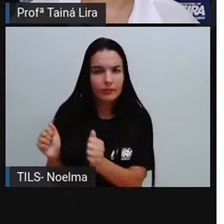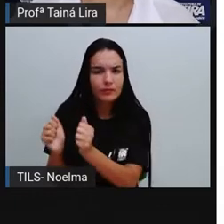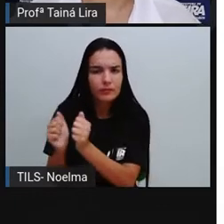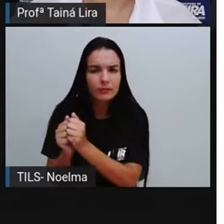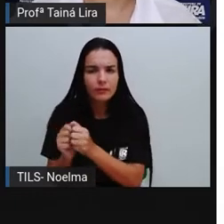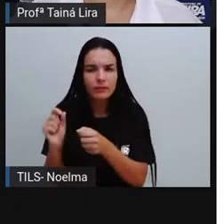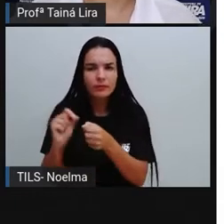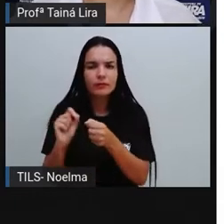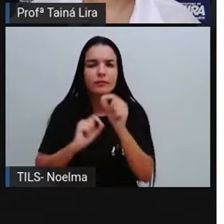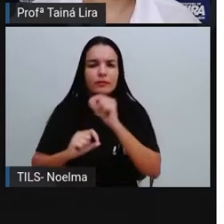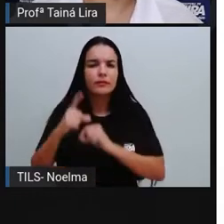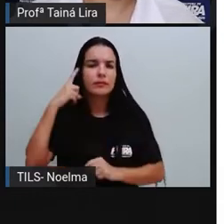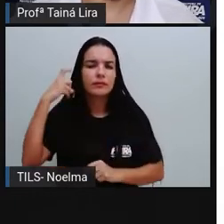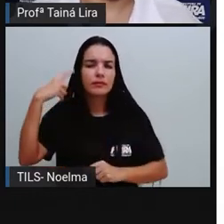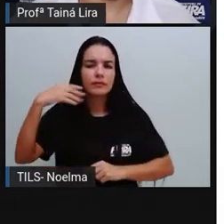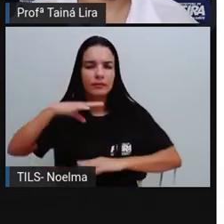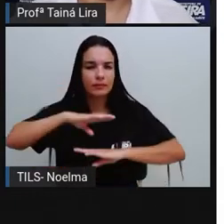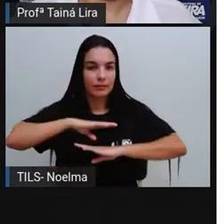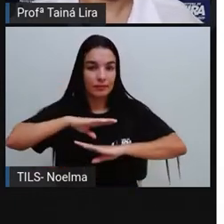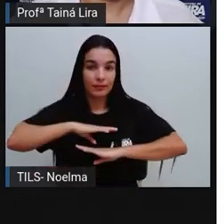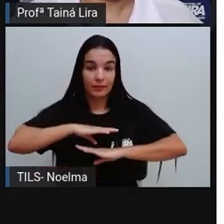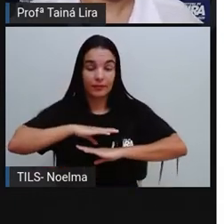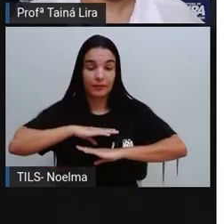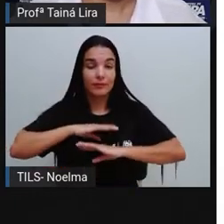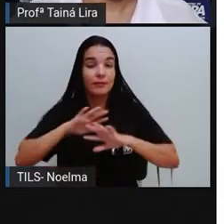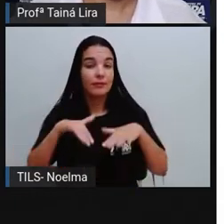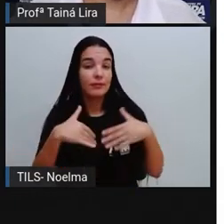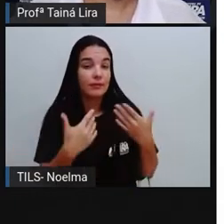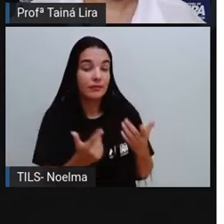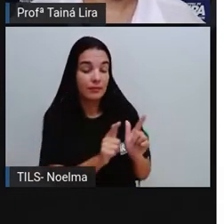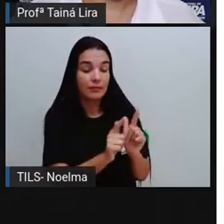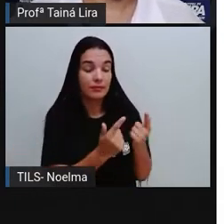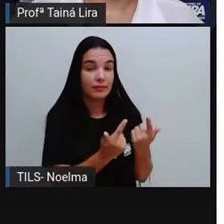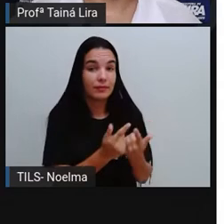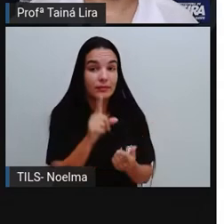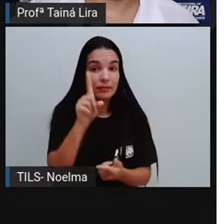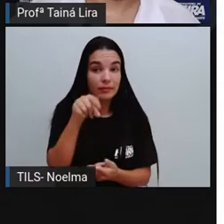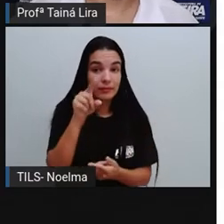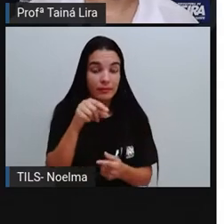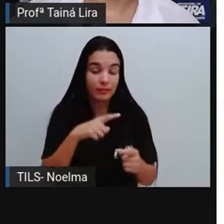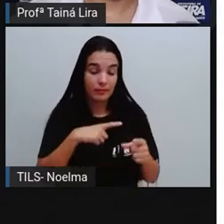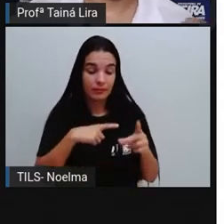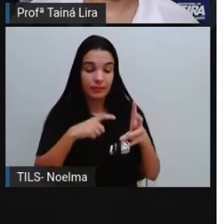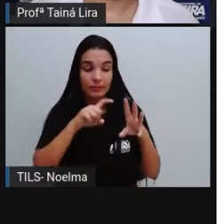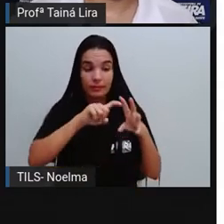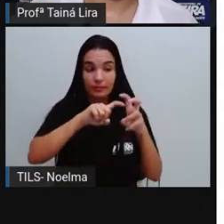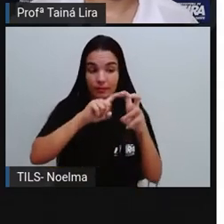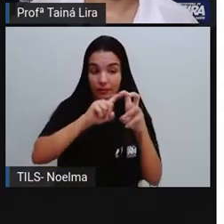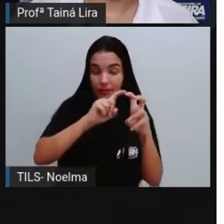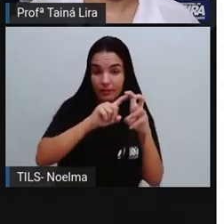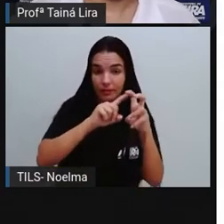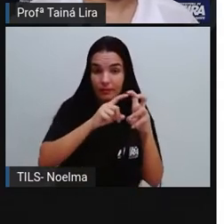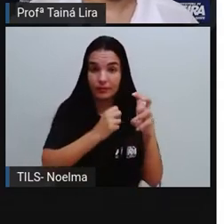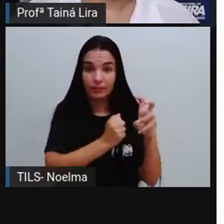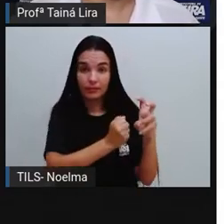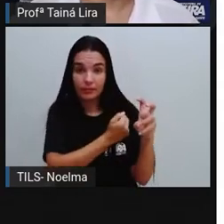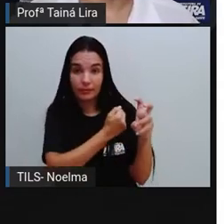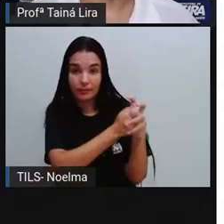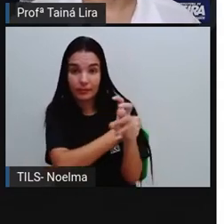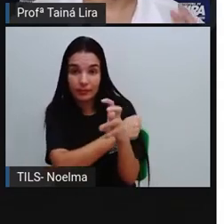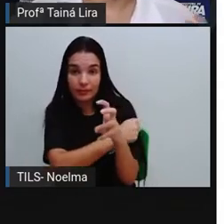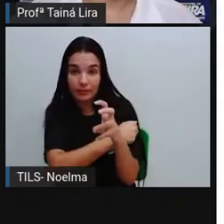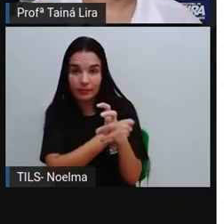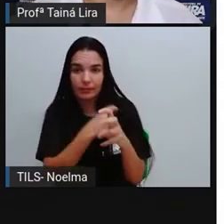para fazer sons com o corpo, tá? O grupo, esse grupo é composto por 5 alunos e cada